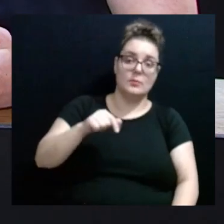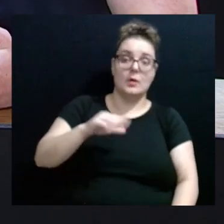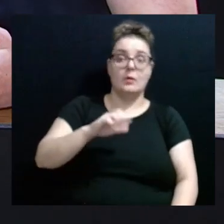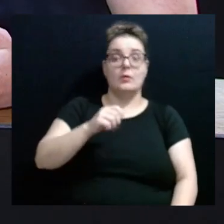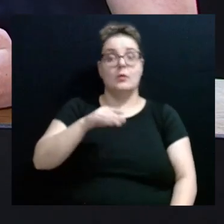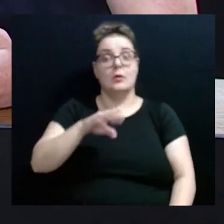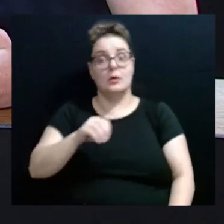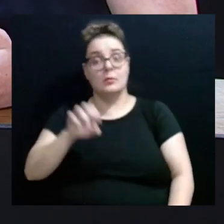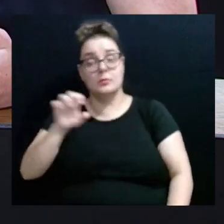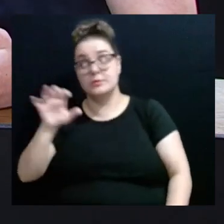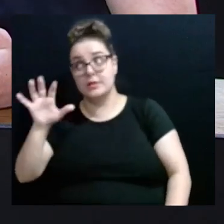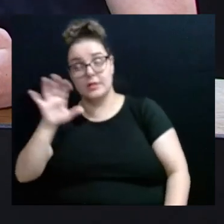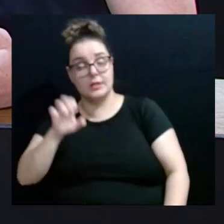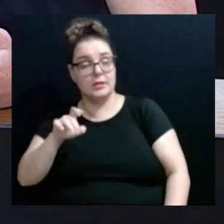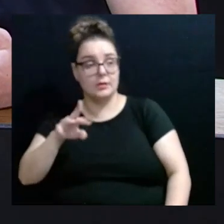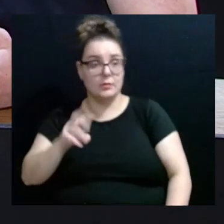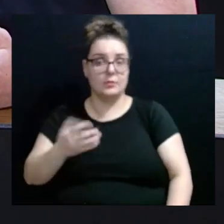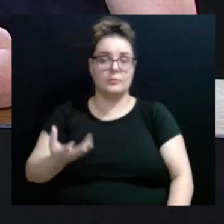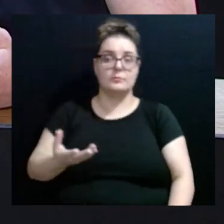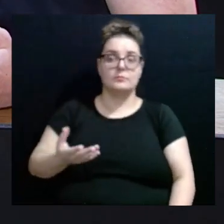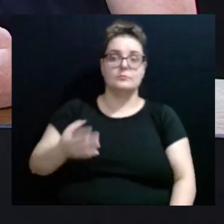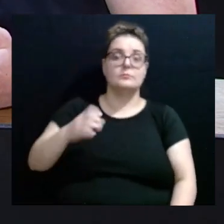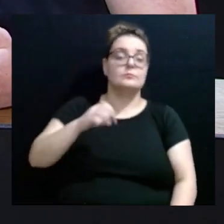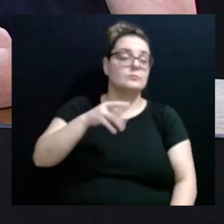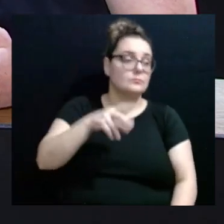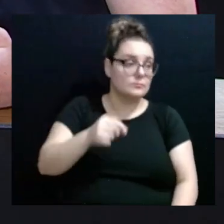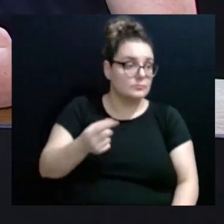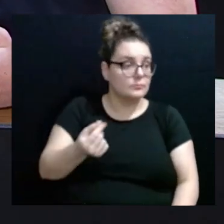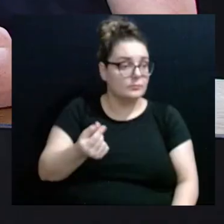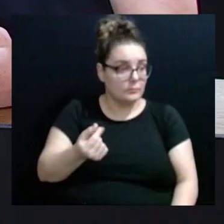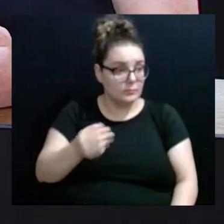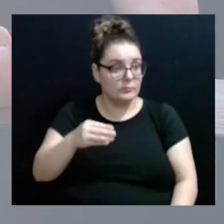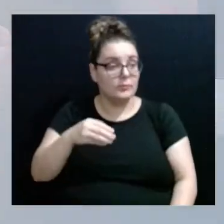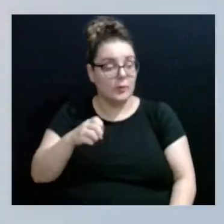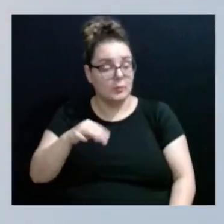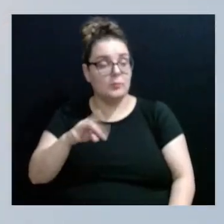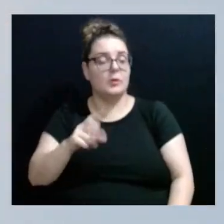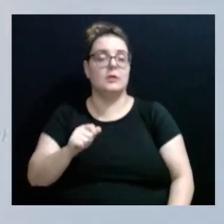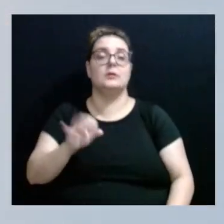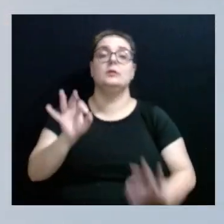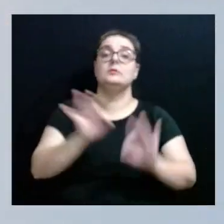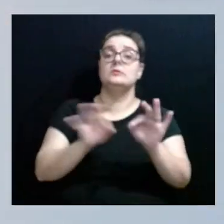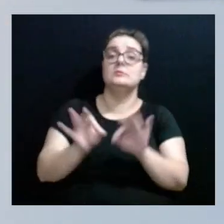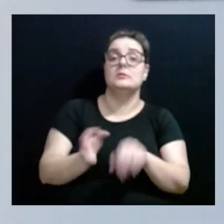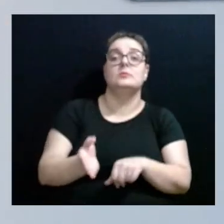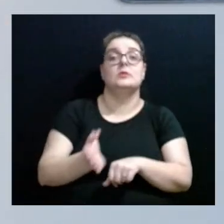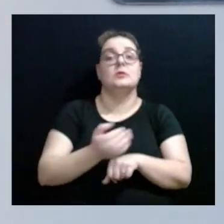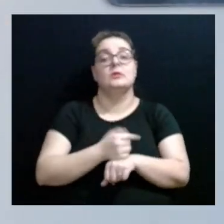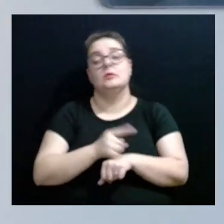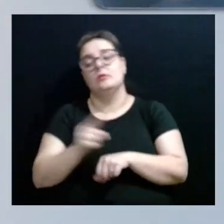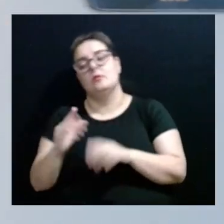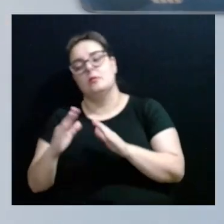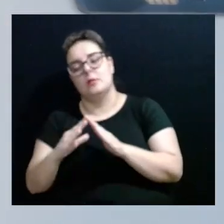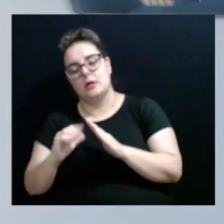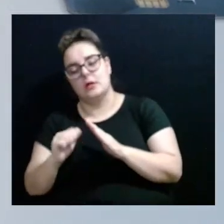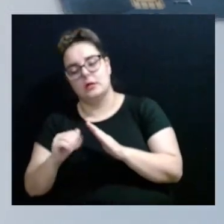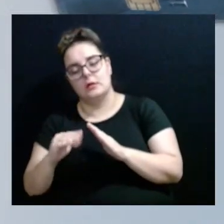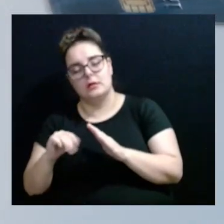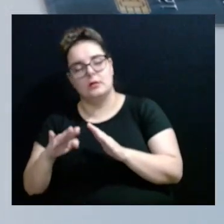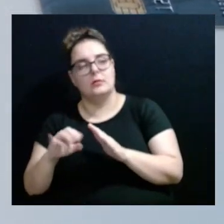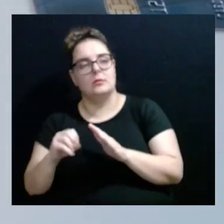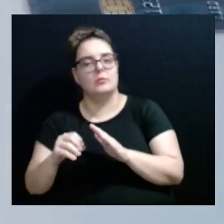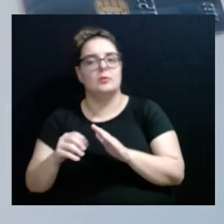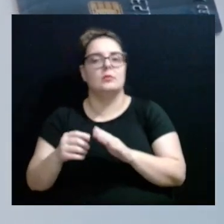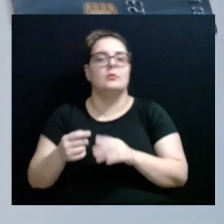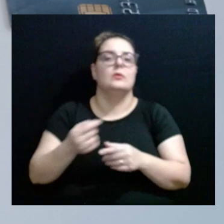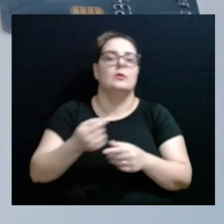moeda, se é um câmbio, se é euro, principalmente a cotação dessa moeda. Então, de forma antecipada, você vá numa casa